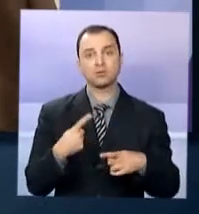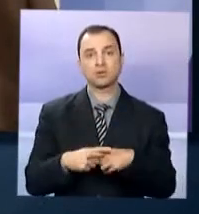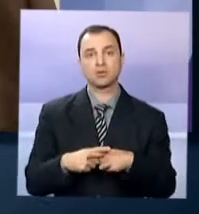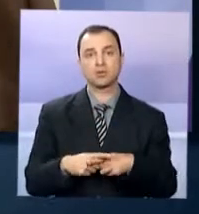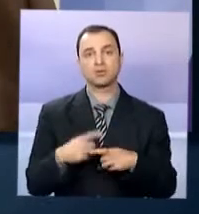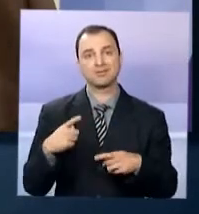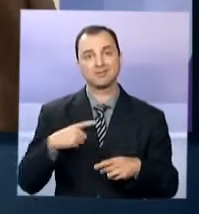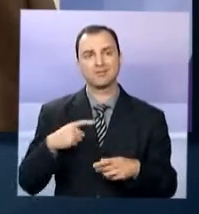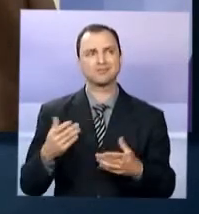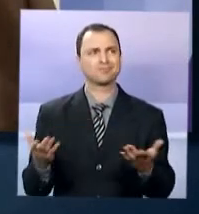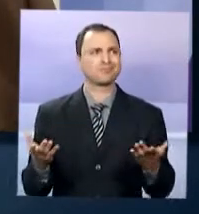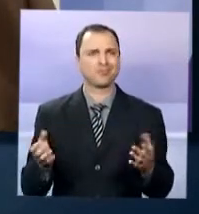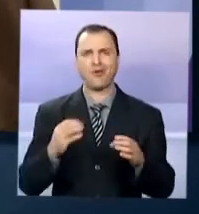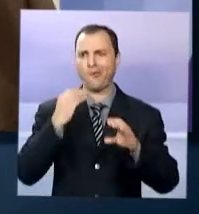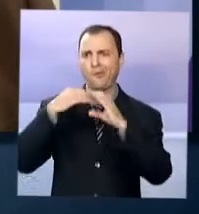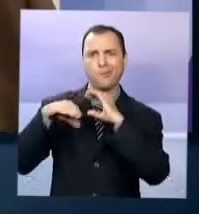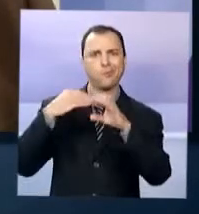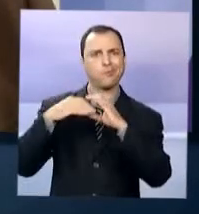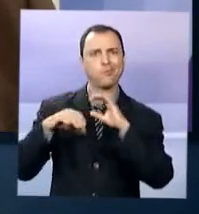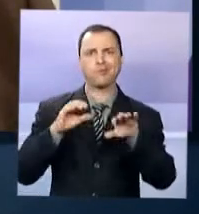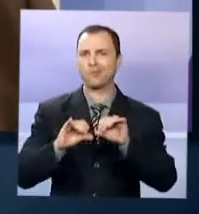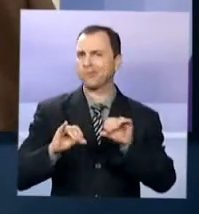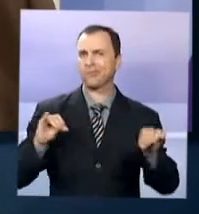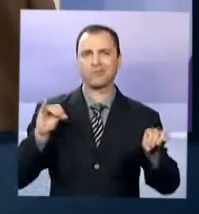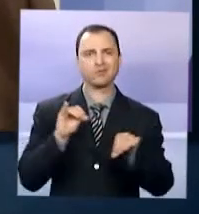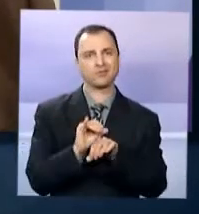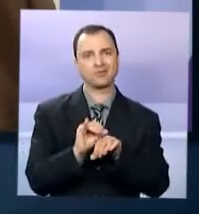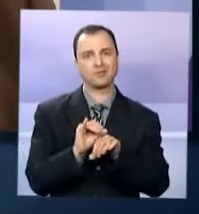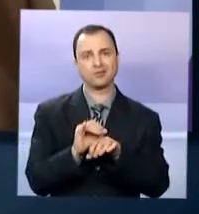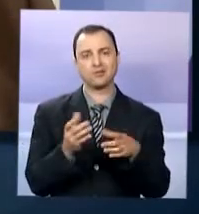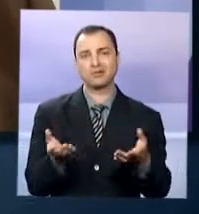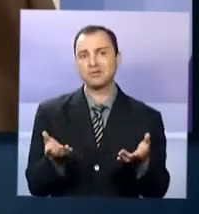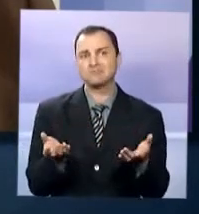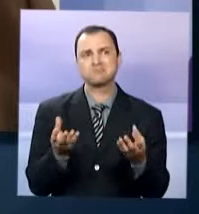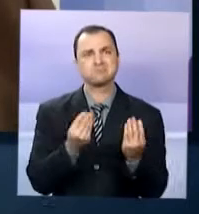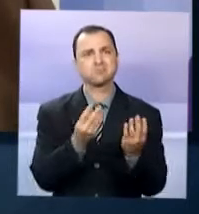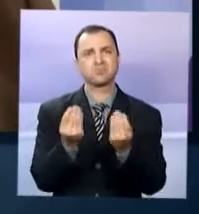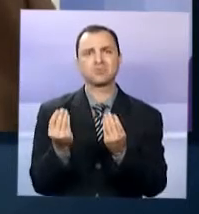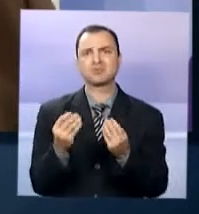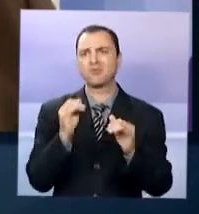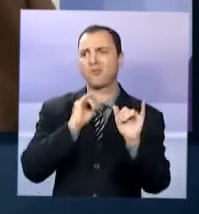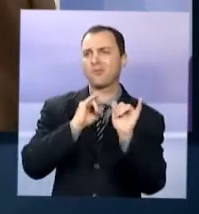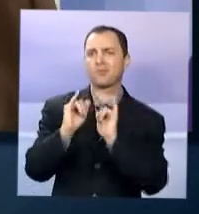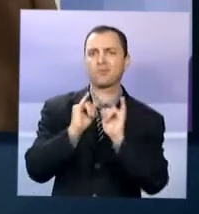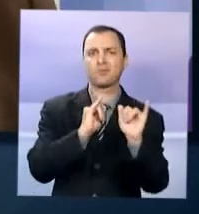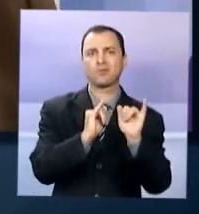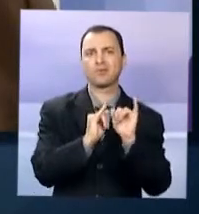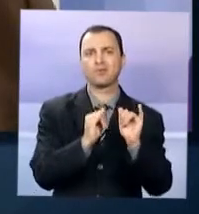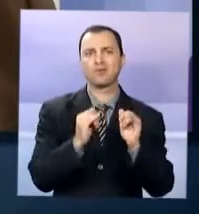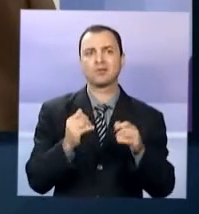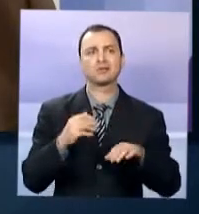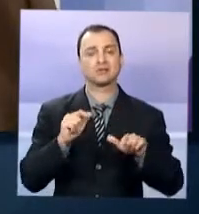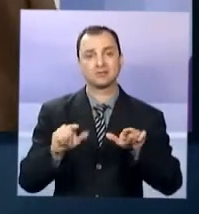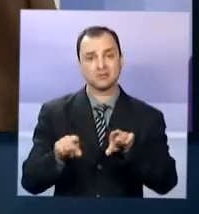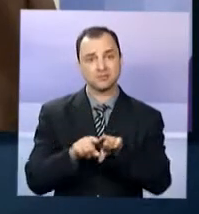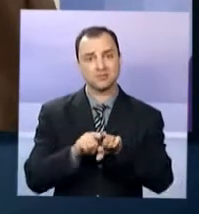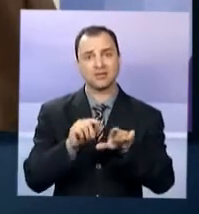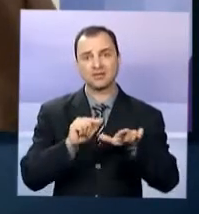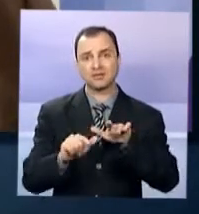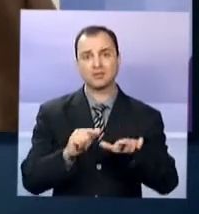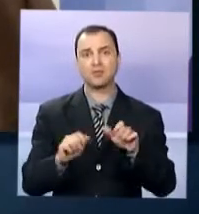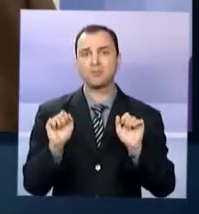nós estamos na era da comunicação da internet aí e muitas as informações e serviços